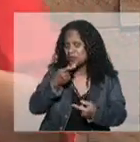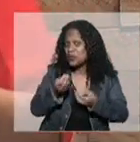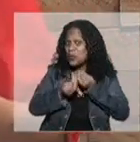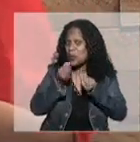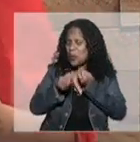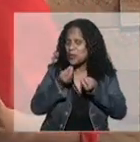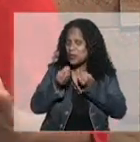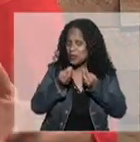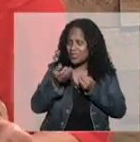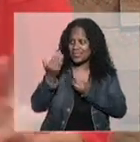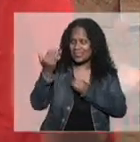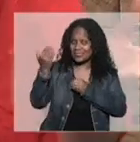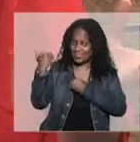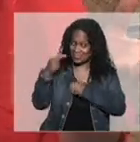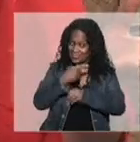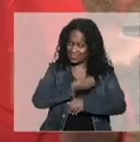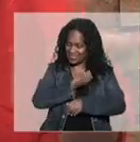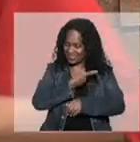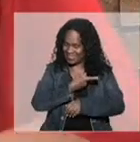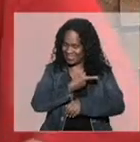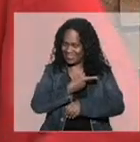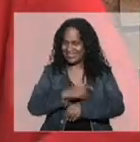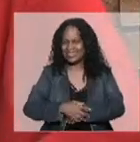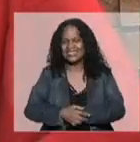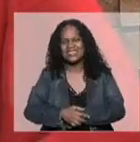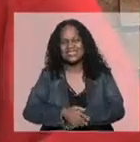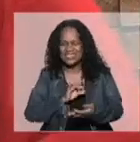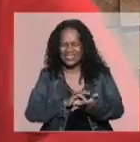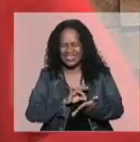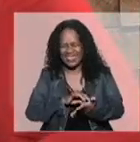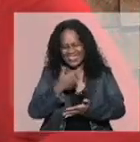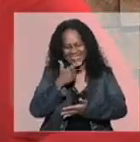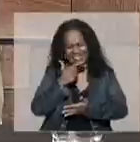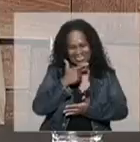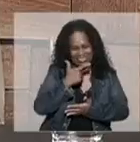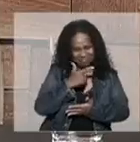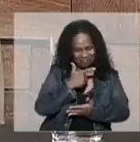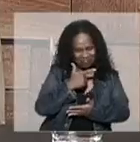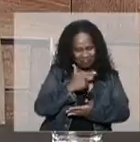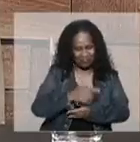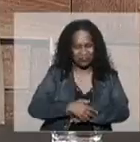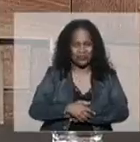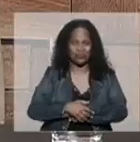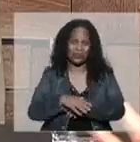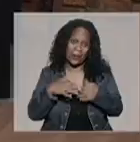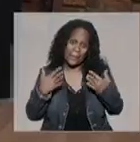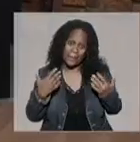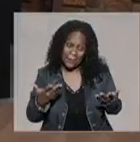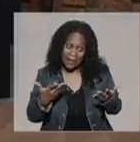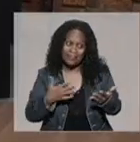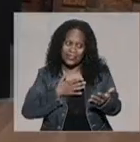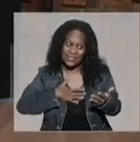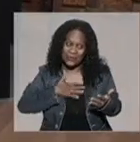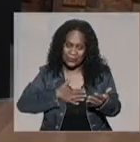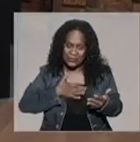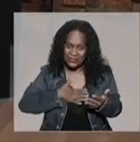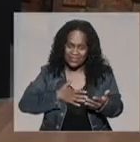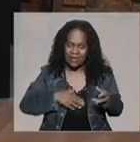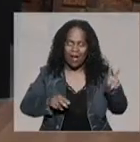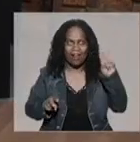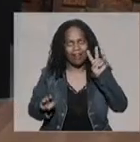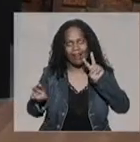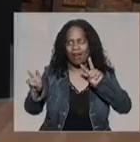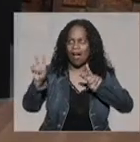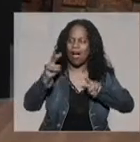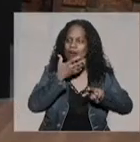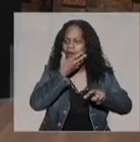podia imaginar que você foi hippie um dia, né? Olha aí. Quase, não cheguei a ser. Mas radical, praticante da ideologia, pelo